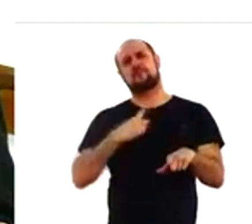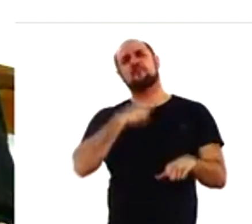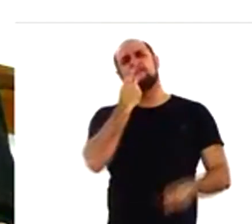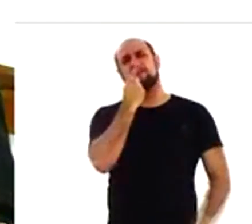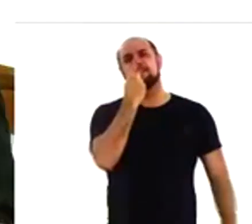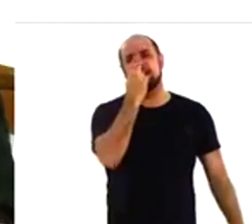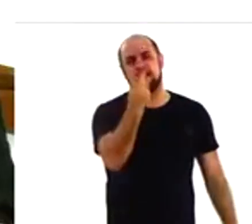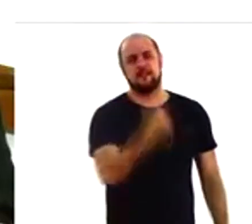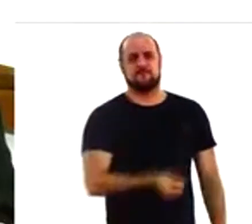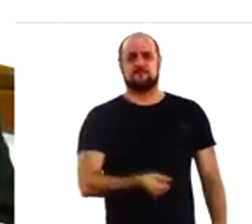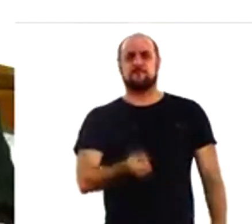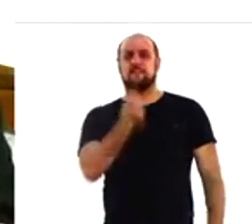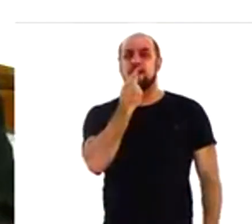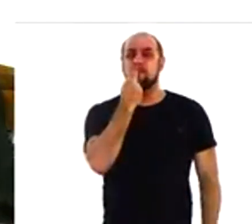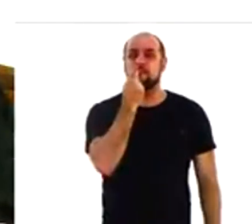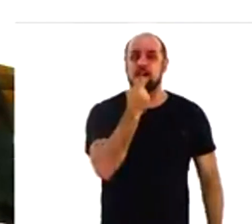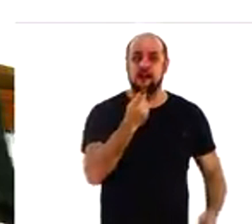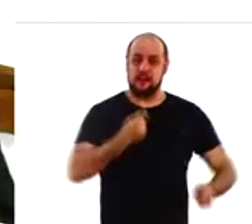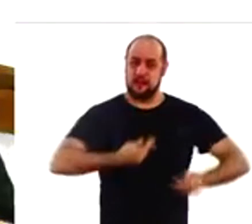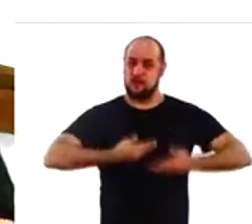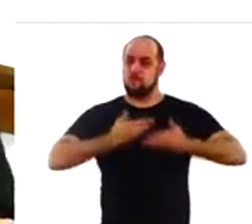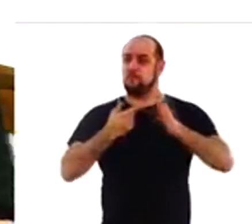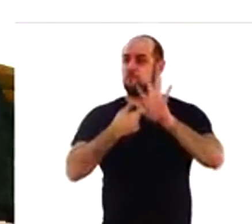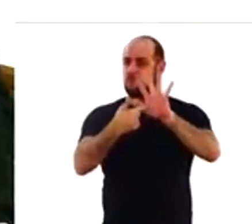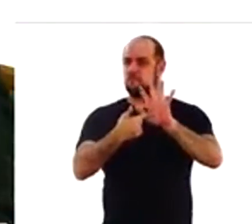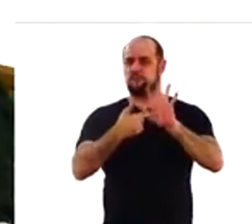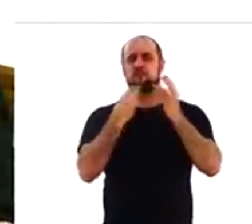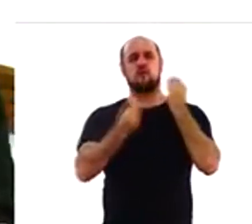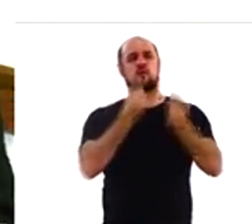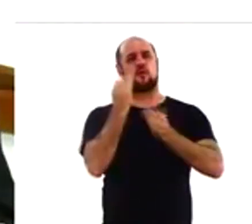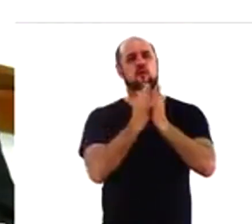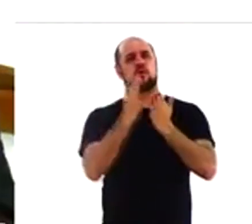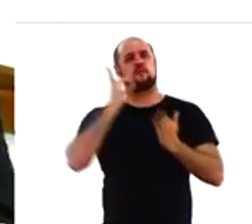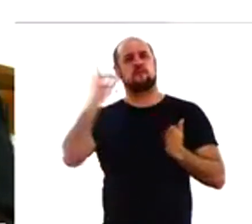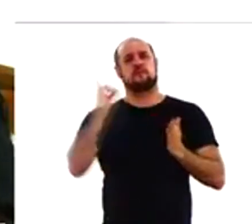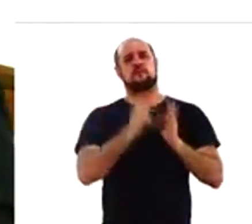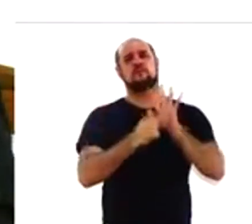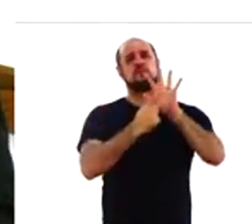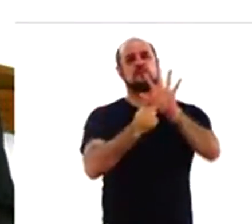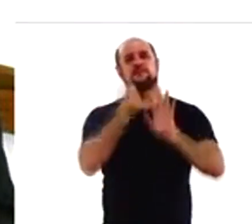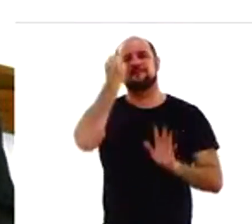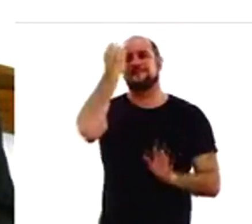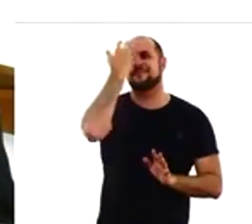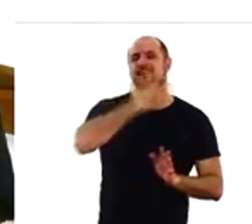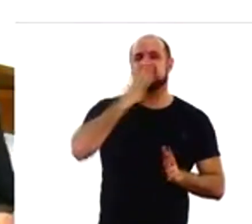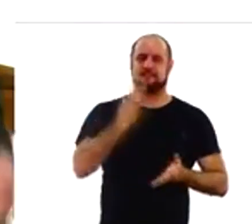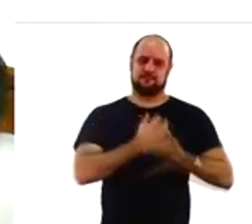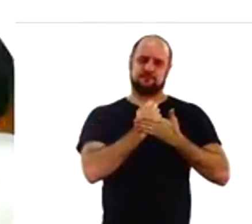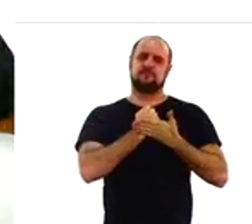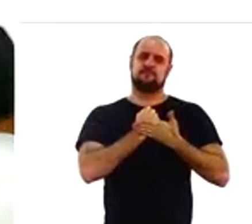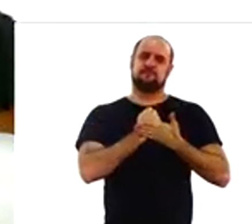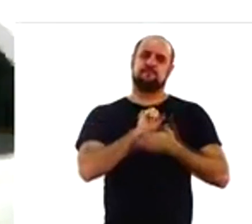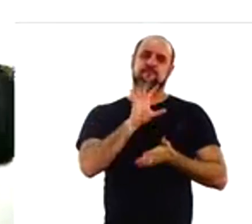você, gostaria de oferecer dessa maneira, como a palavra de Deus parece mostrar, a graça salvadora. Gostaria